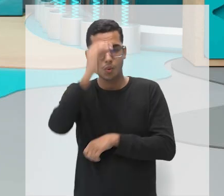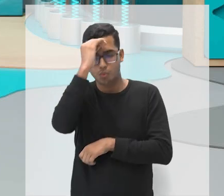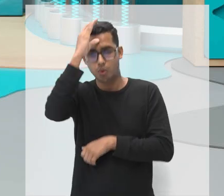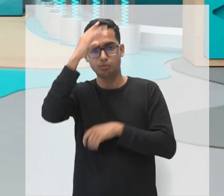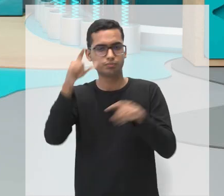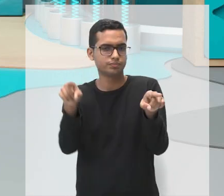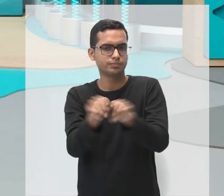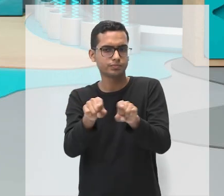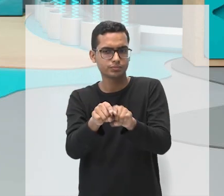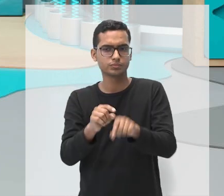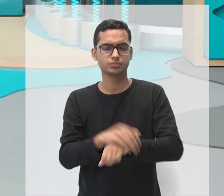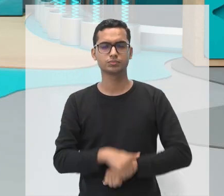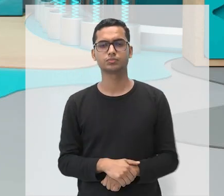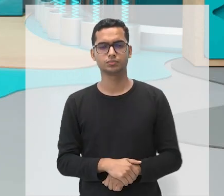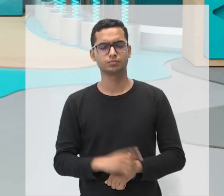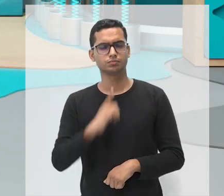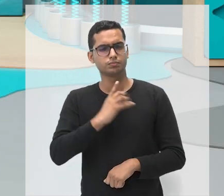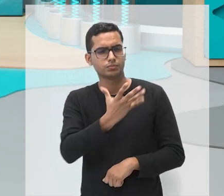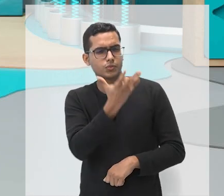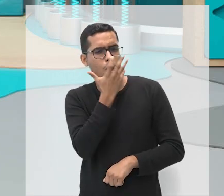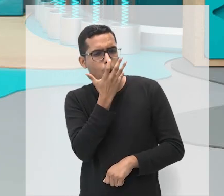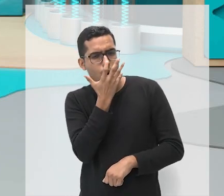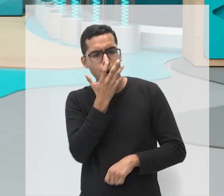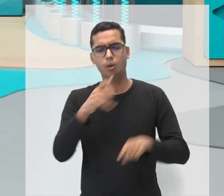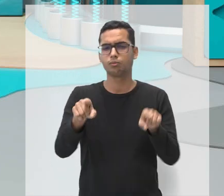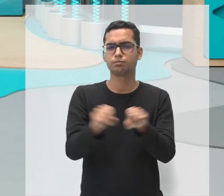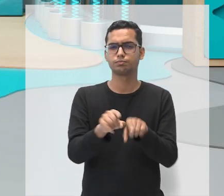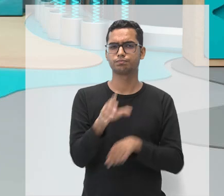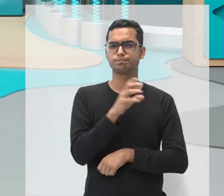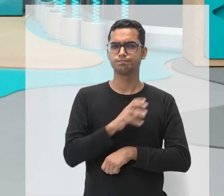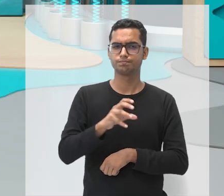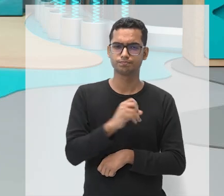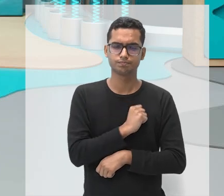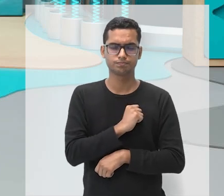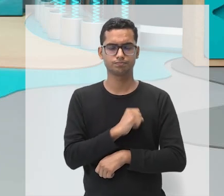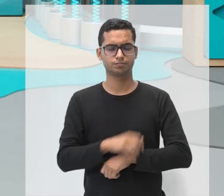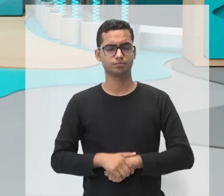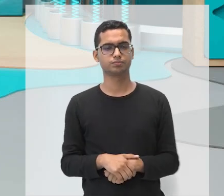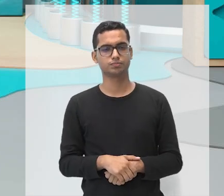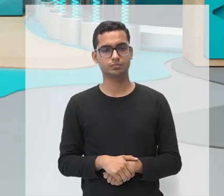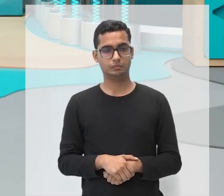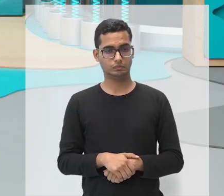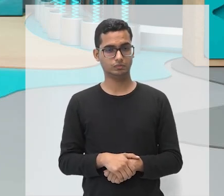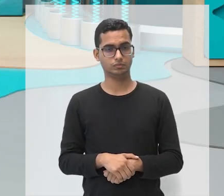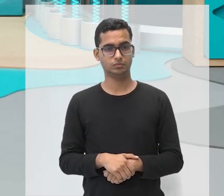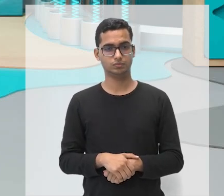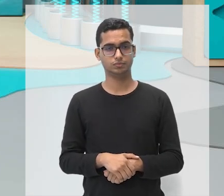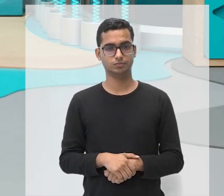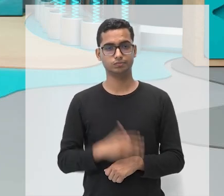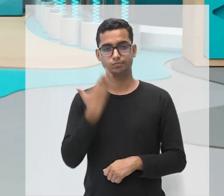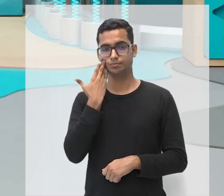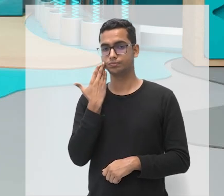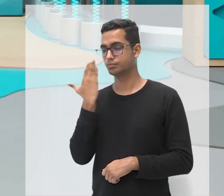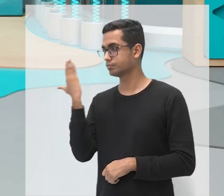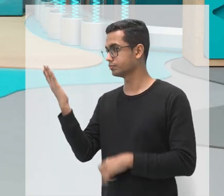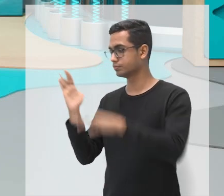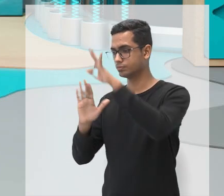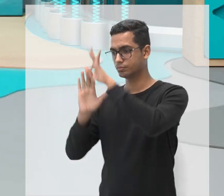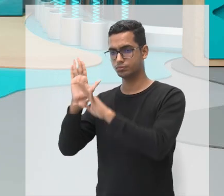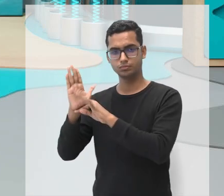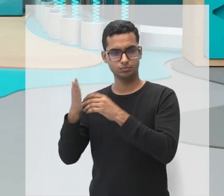sabe gerar algum apreço, algum amor. E se porventura fica dúvida, já aparece o texto aqui para